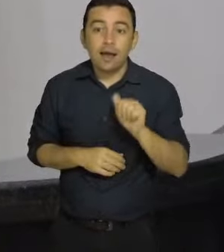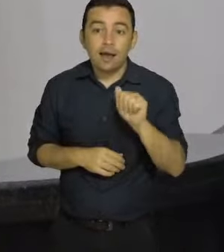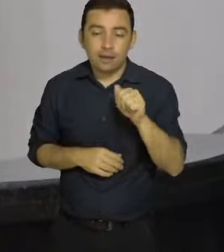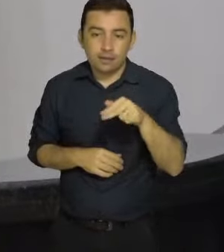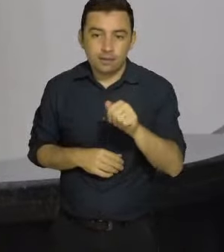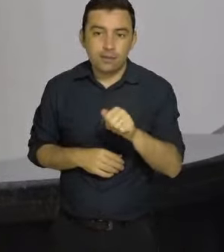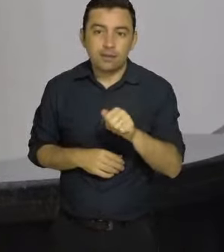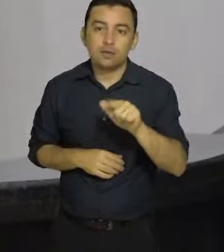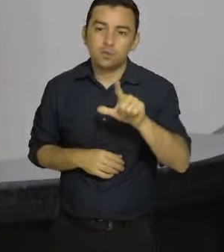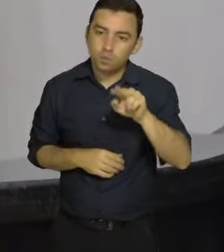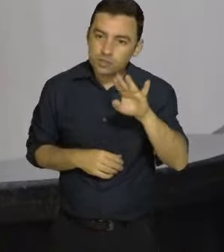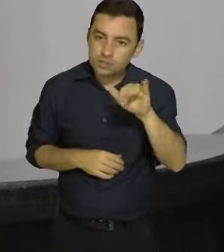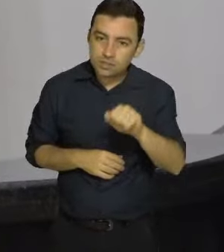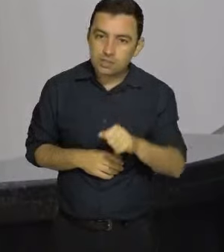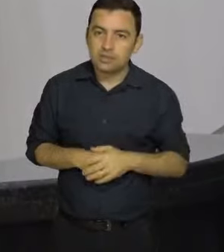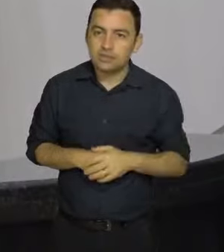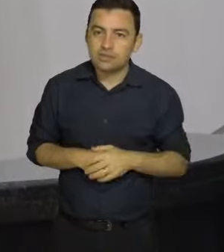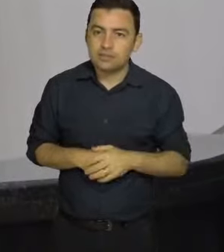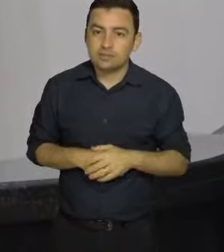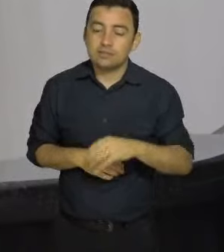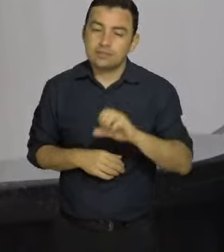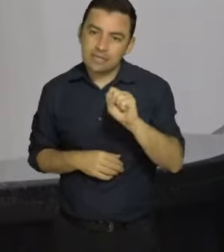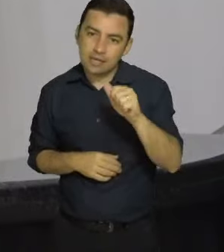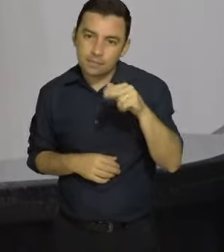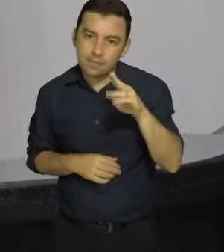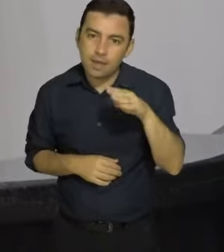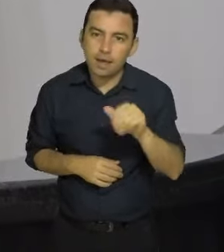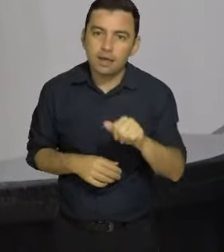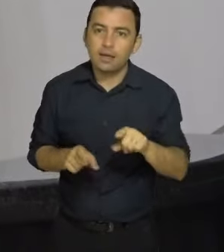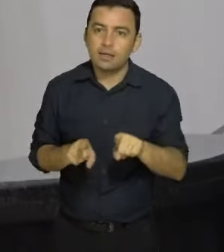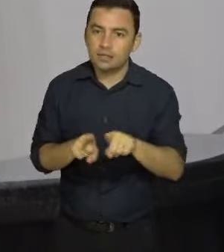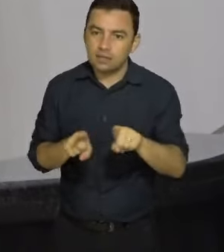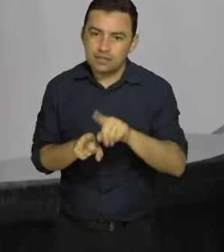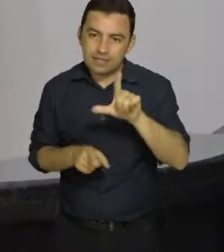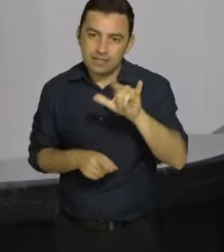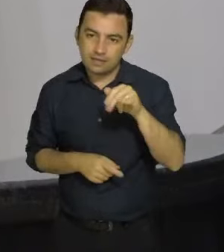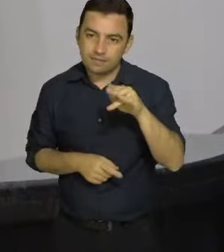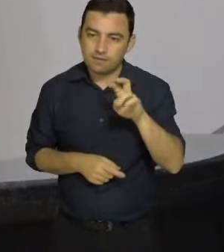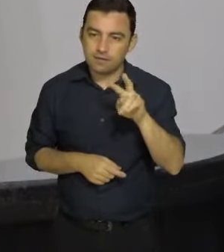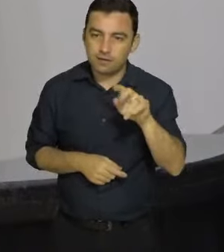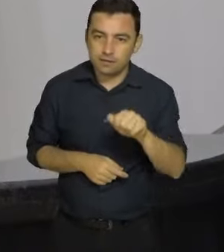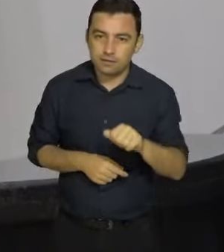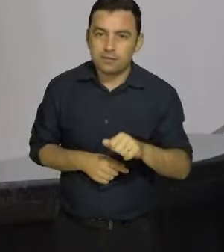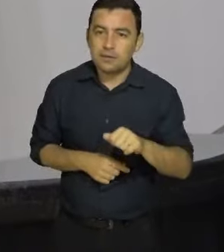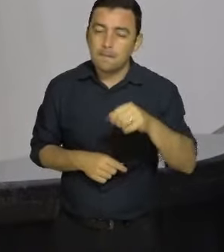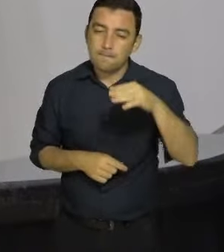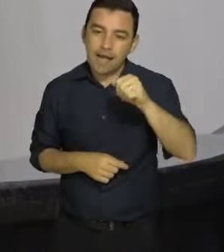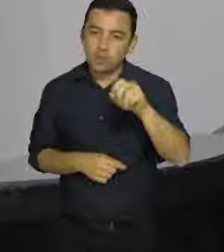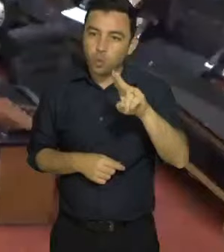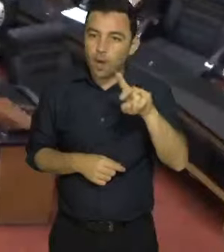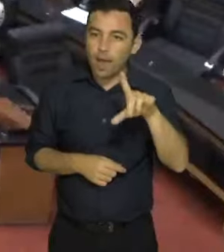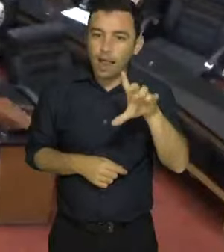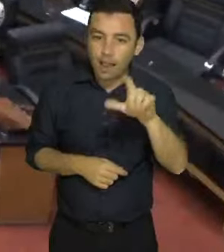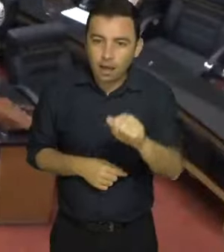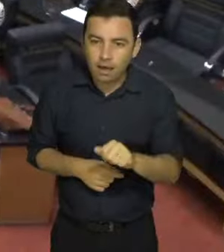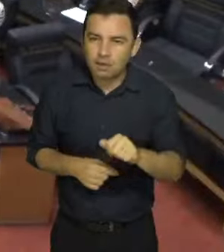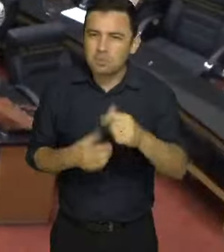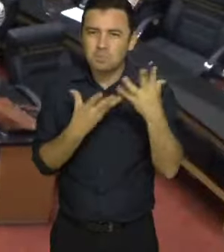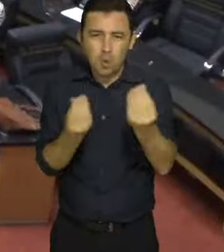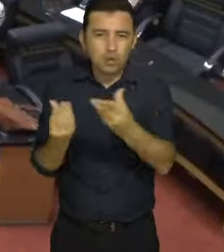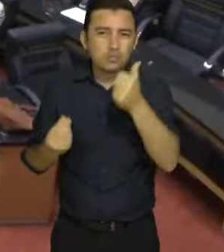Tereza Capra, Samia Bonfim, Érica Hilton, Lívia Duarte, Manuela Dávila, dentre tantas outras mulheres